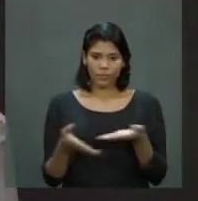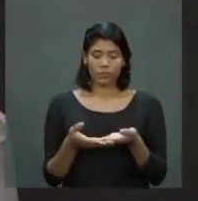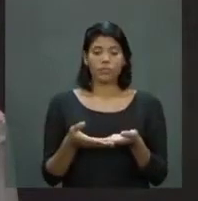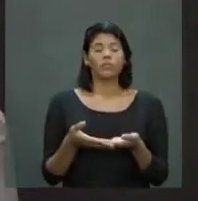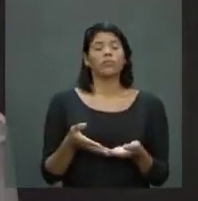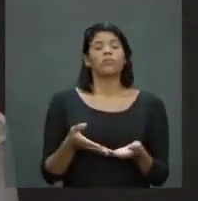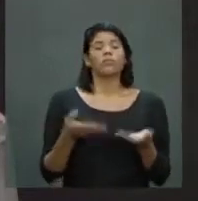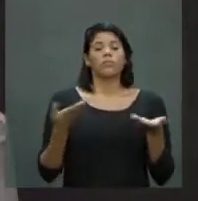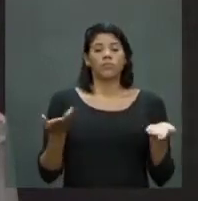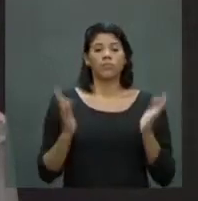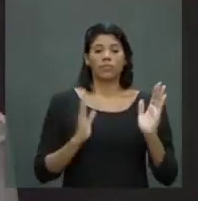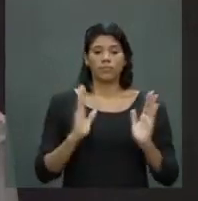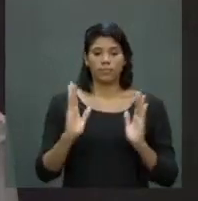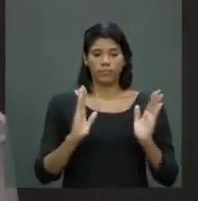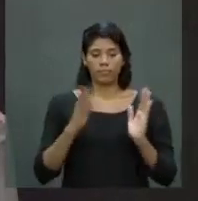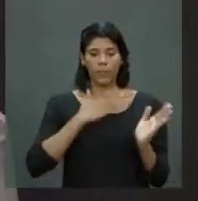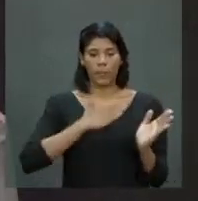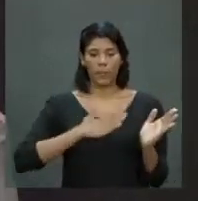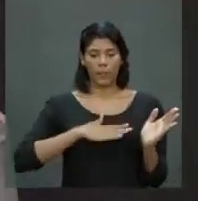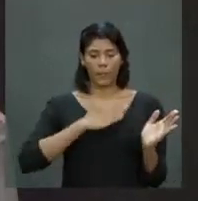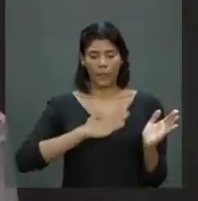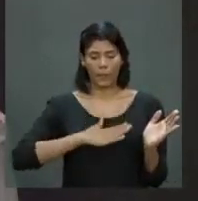recesso esse em que,